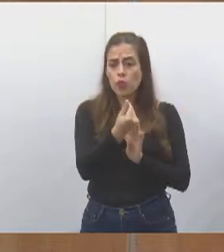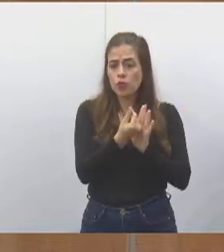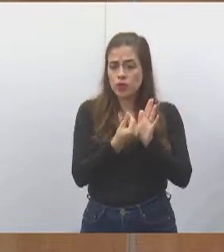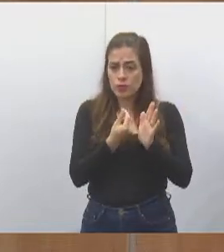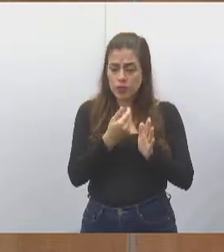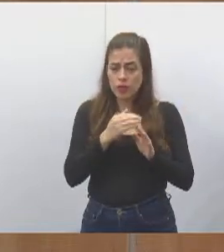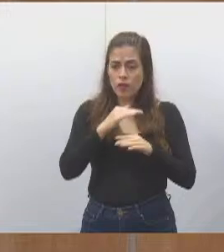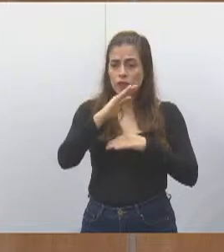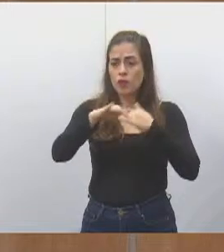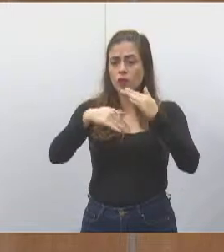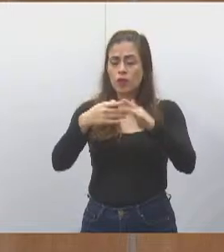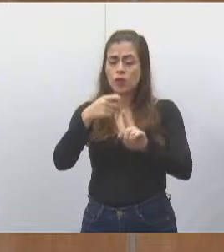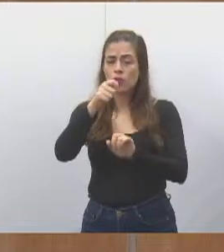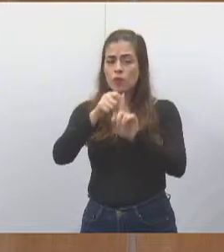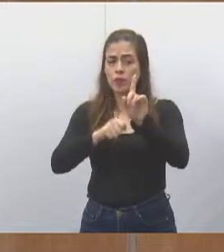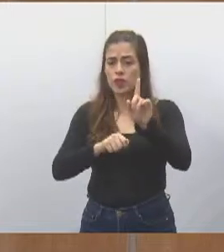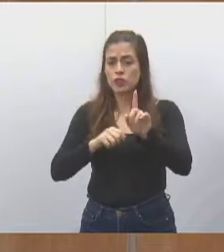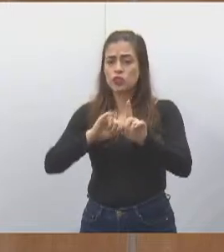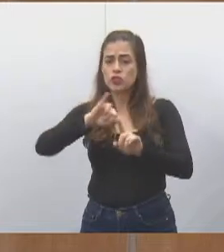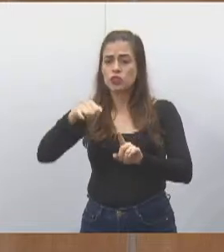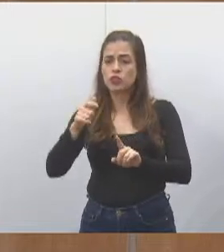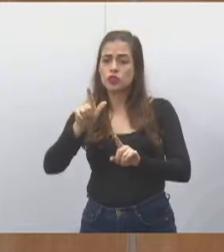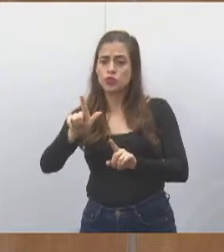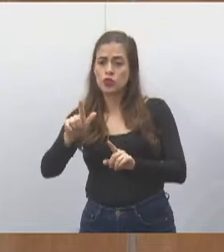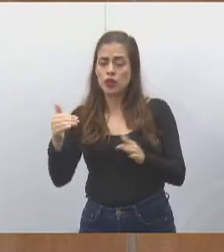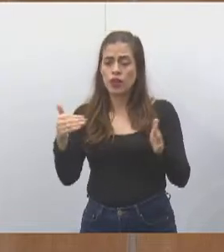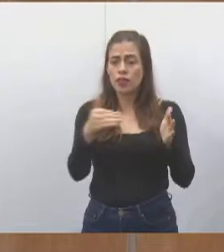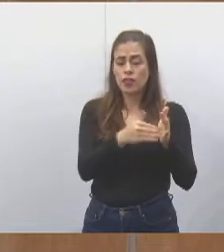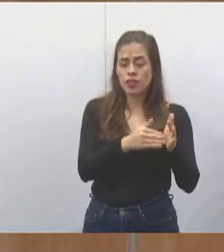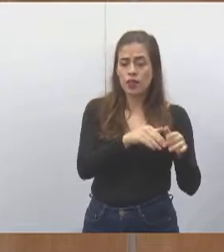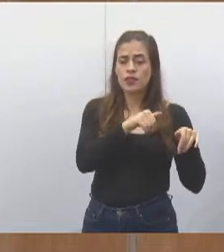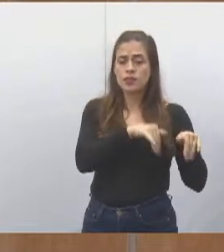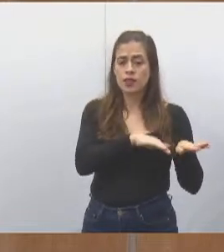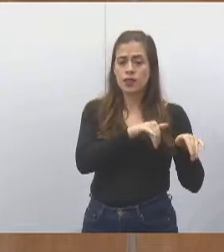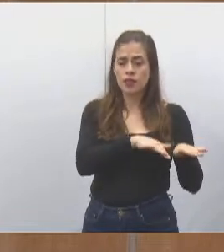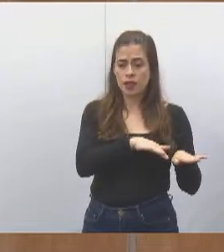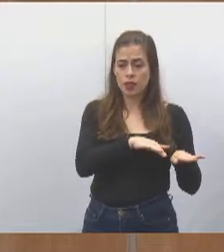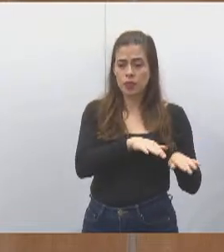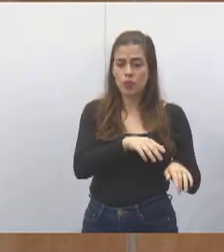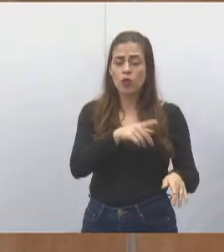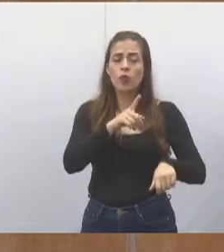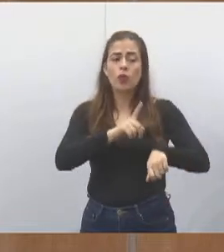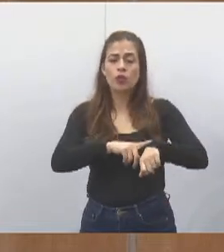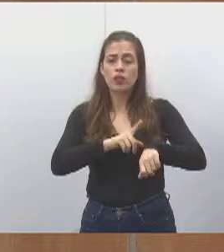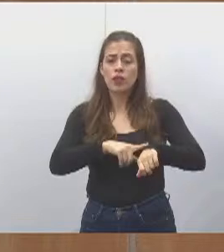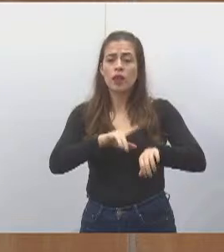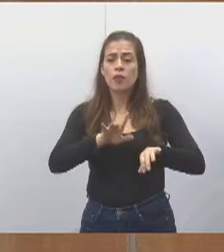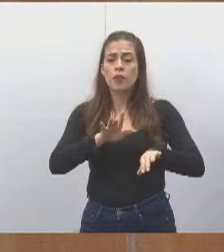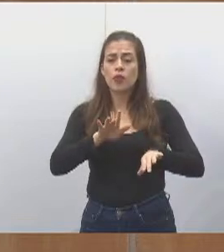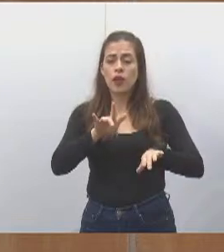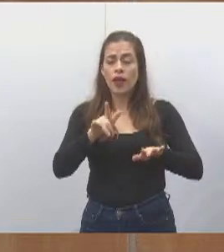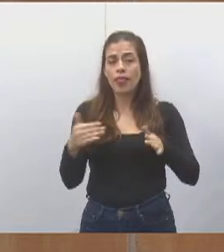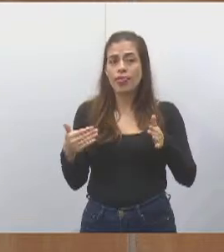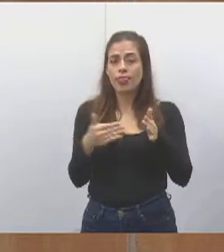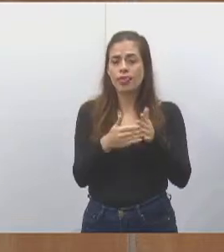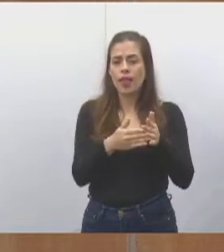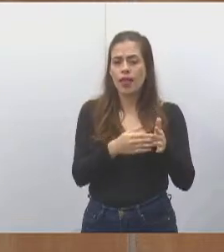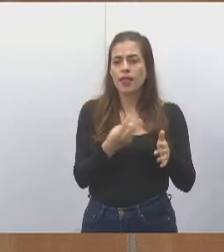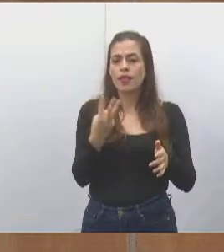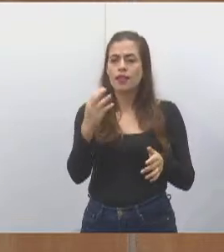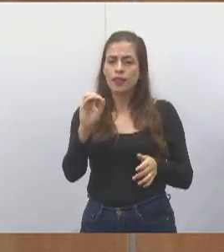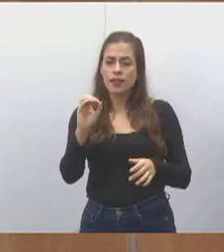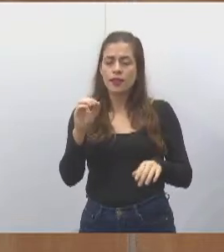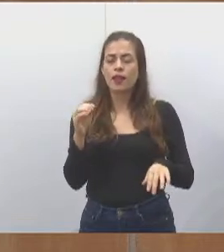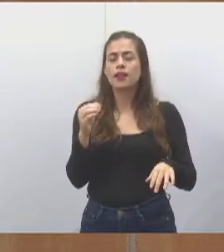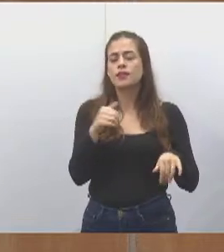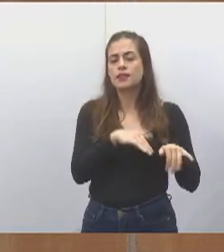longo dos meses de julho a setembro. O prazo legal é 30 de setembro. Então, a gente tem um desafio adicional de fazer um orçamento num